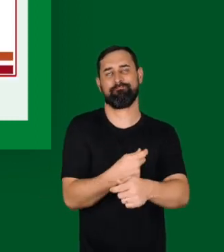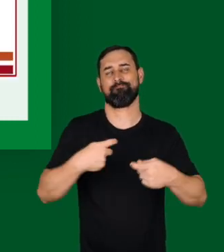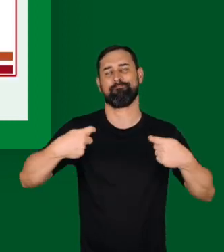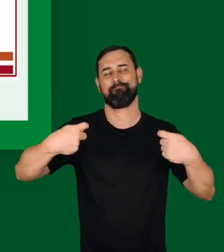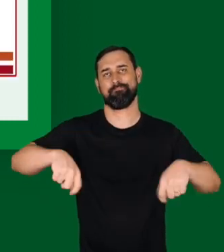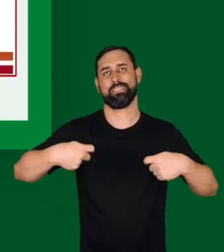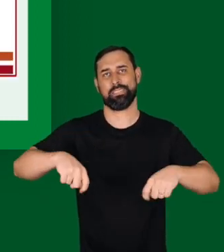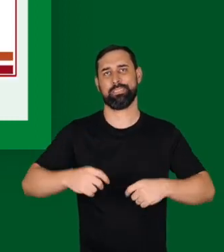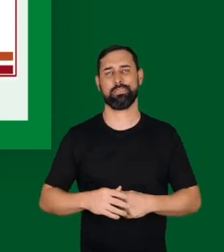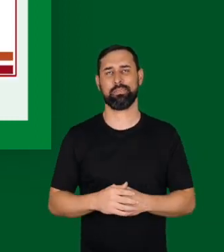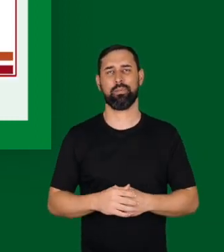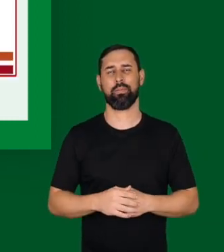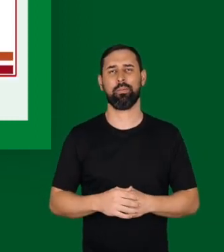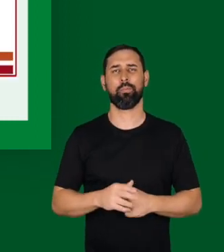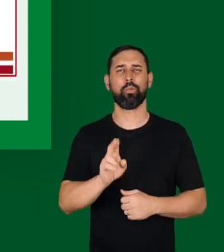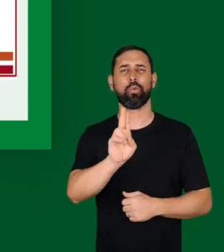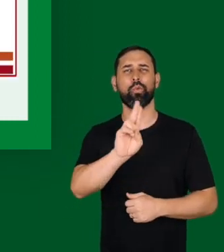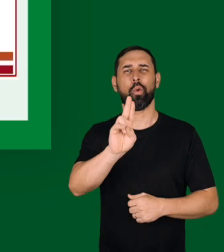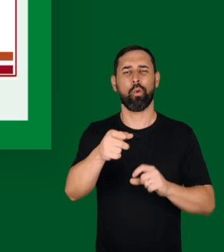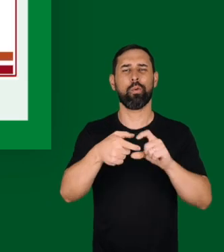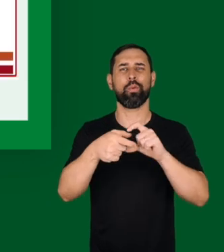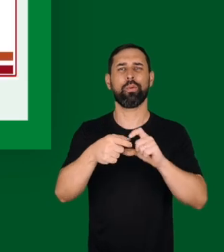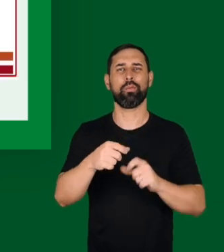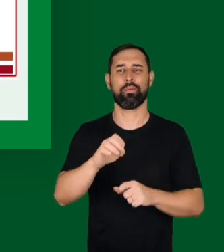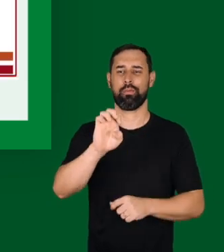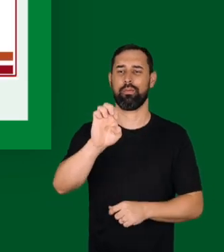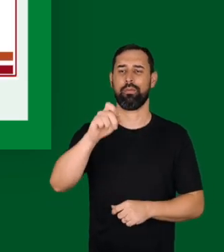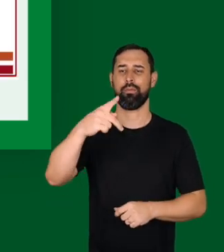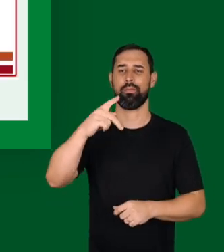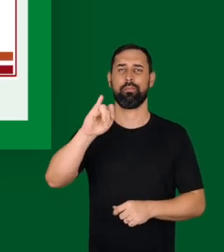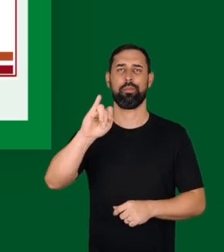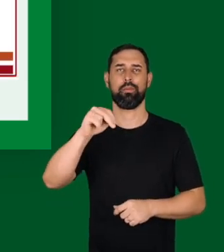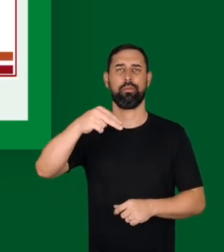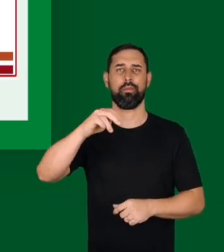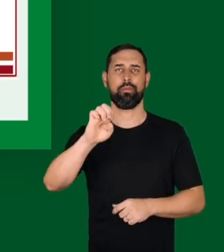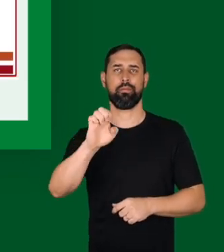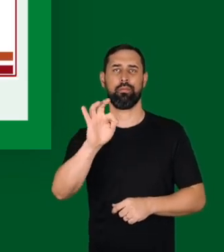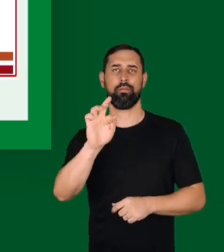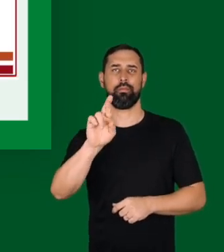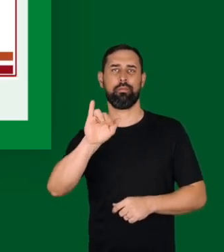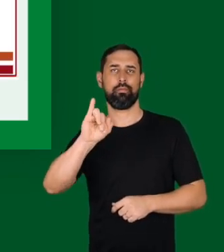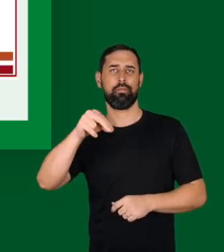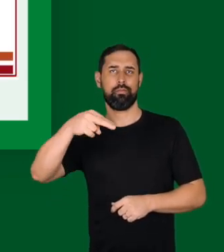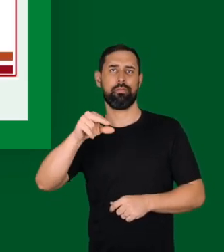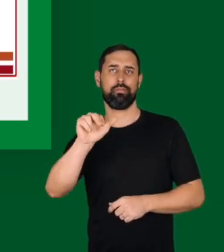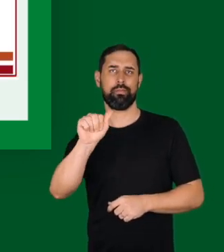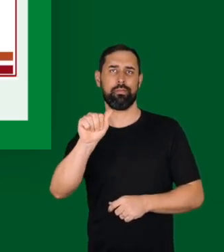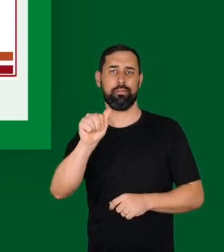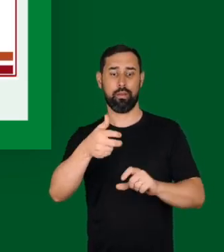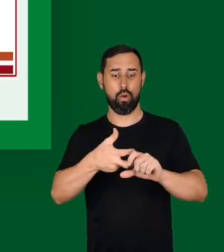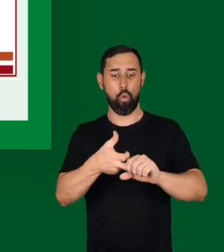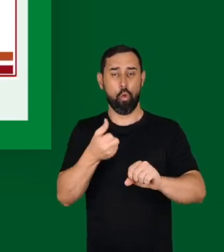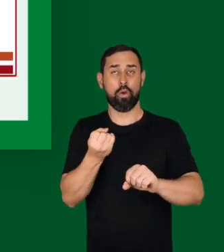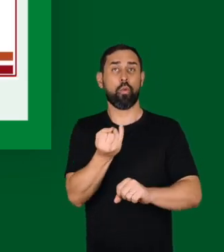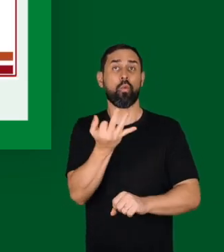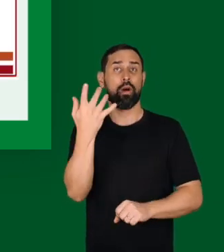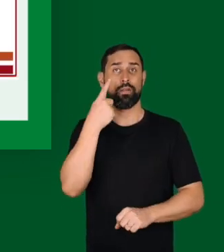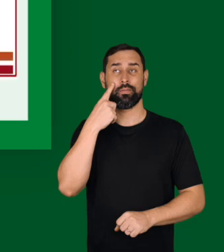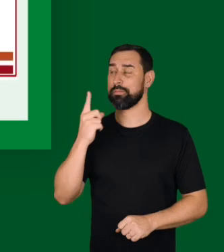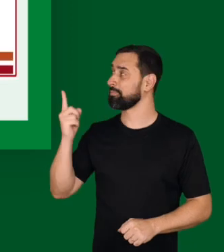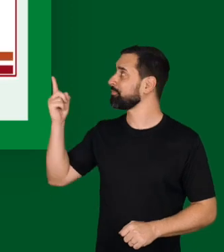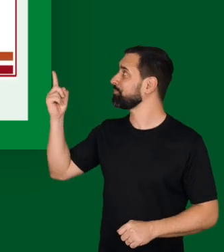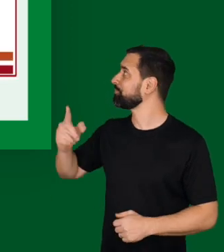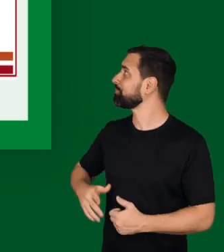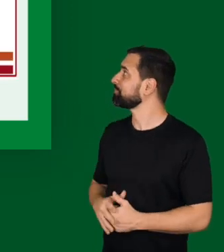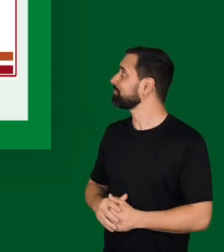droga. Droga de eleição da bradicardia pediátrica, epinefrina. Em que dose? 0,1 ml da solução por quilo,